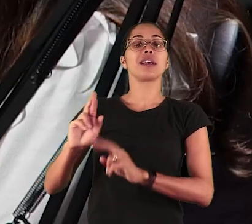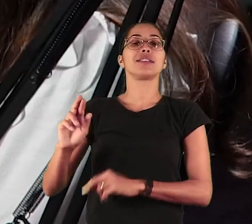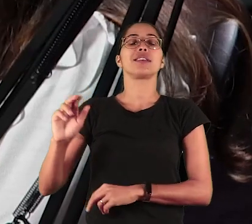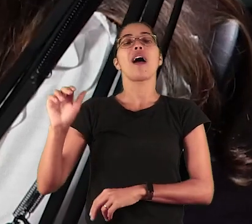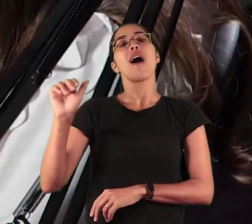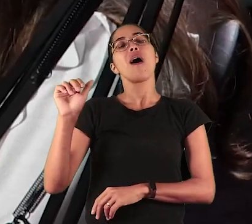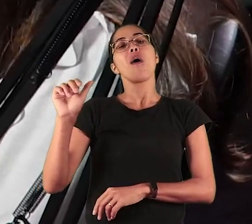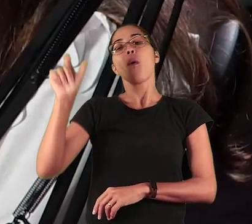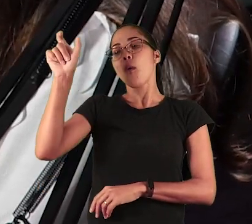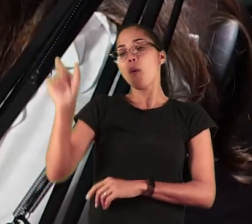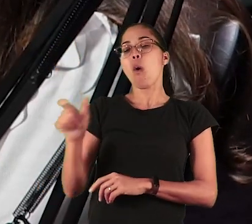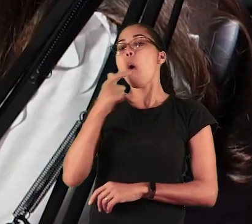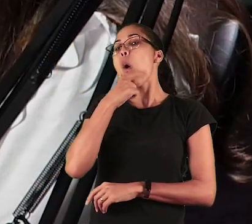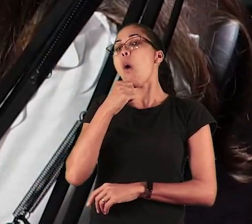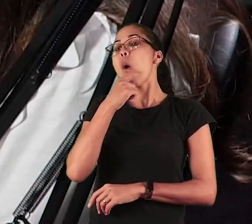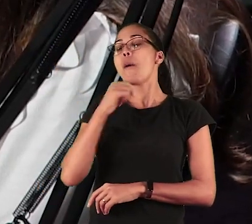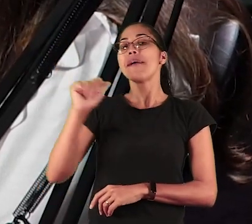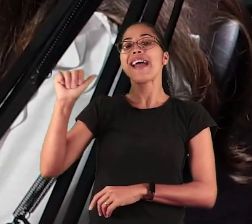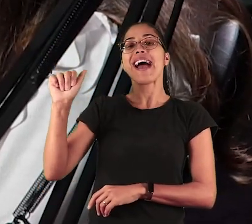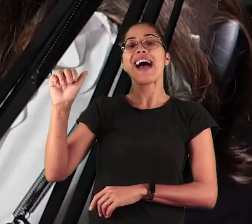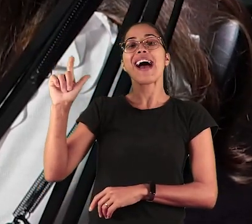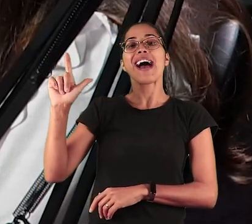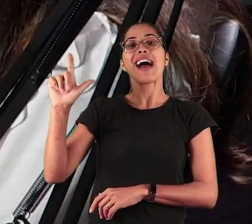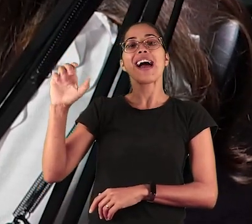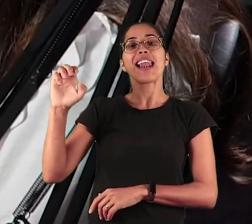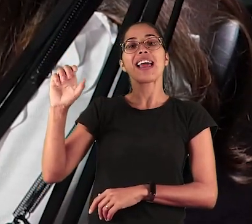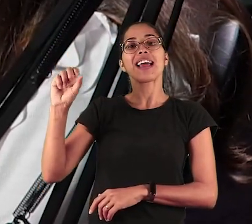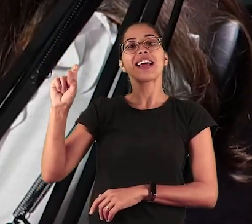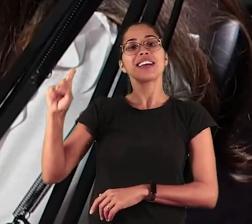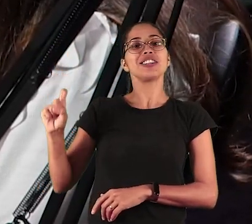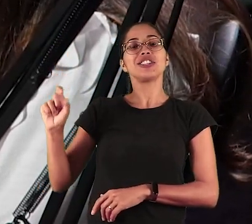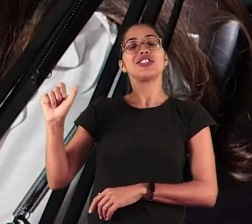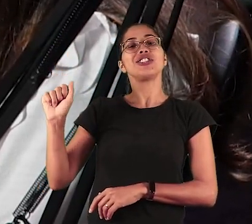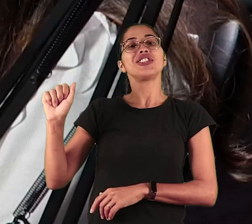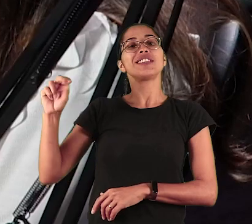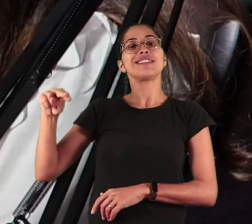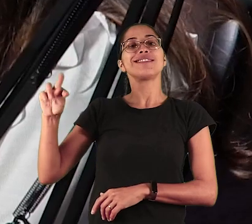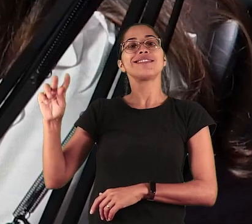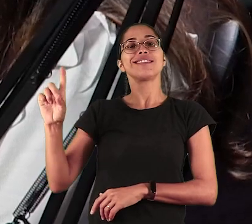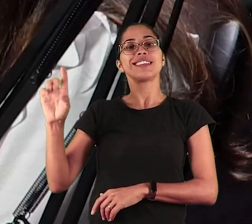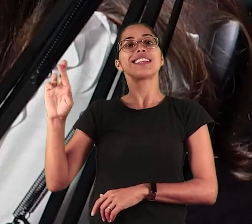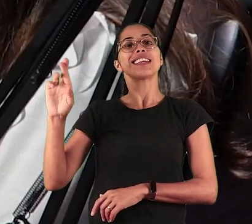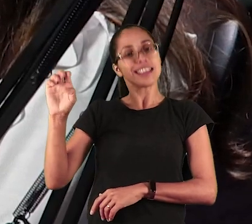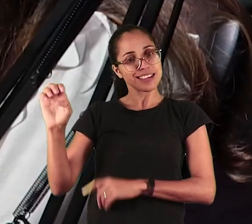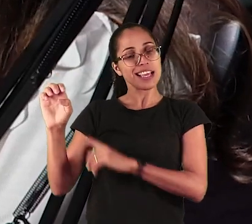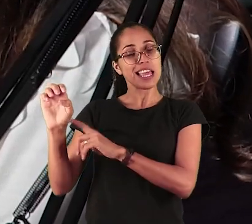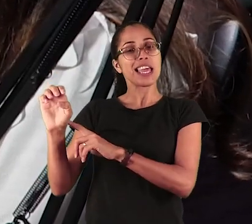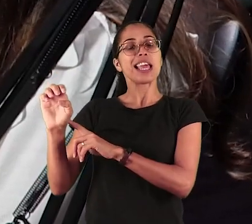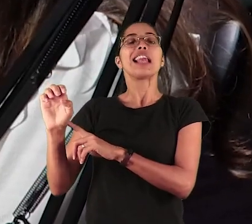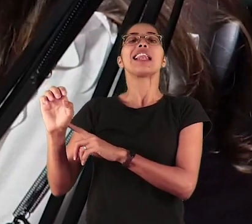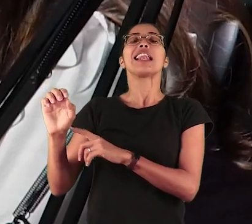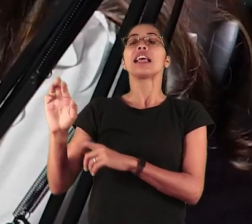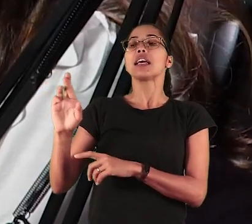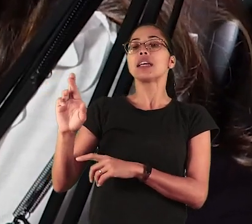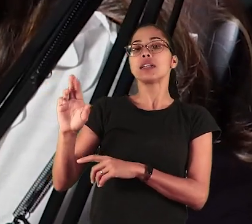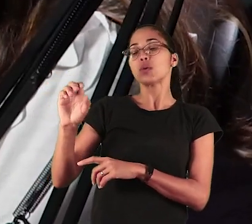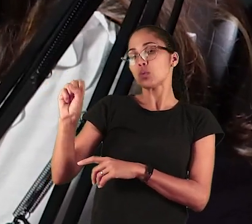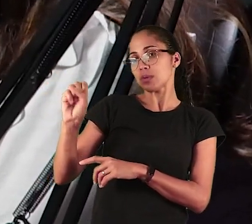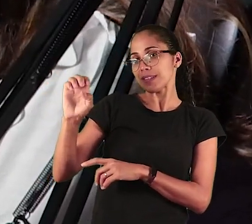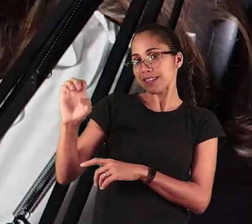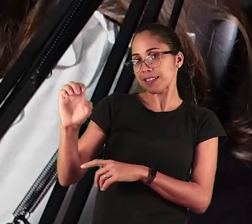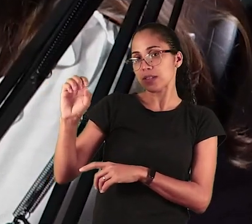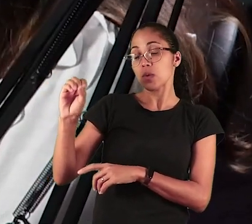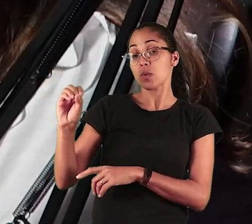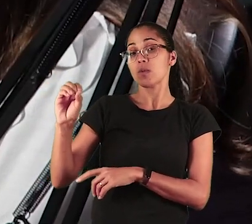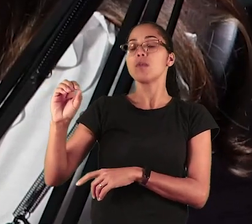Alexandre birma que é o CEO dono da Arezzo é que sempre me provocava Nossa gostando das suas perguntas eu gosto tanto do seu jeito